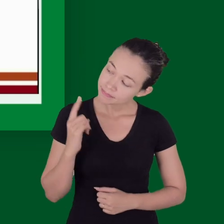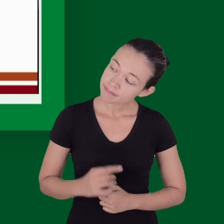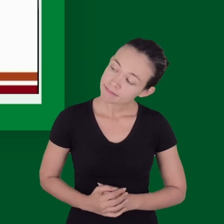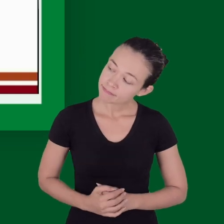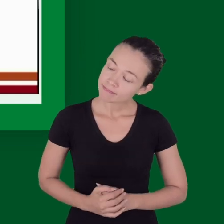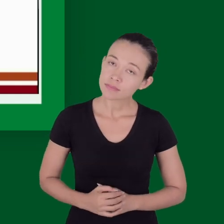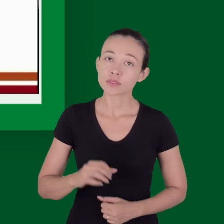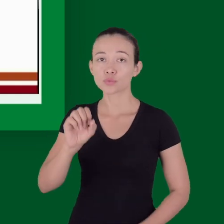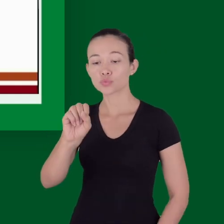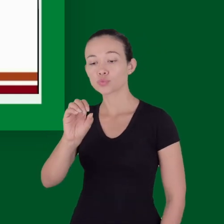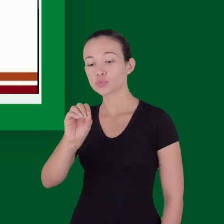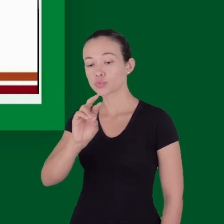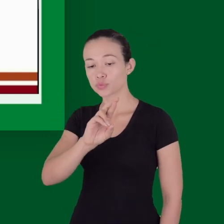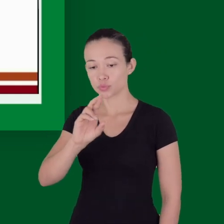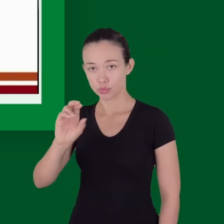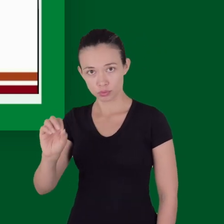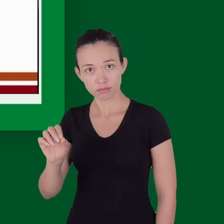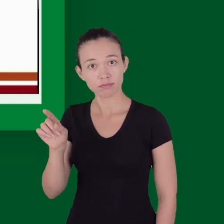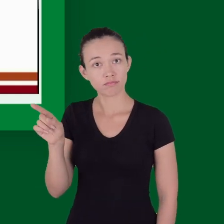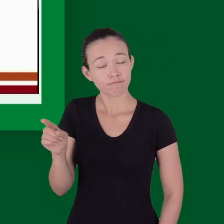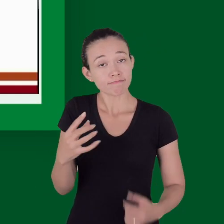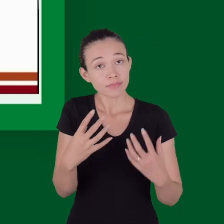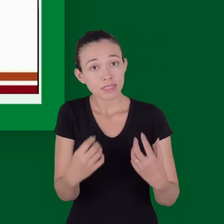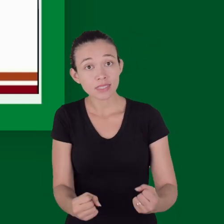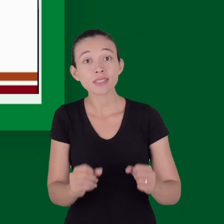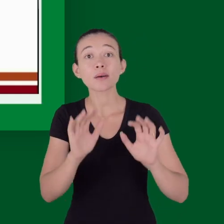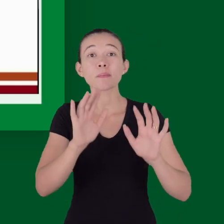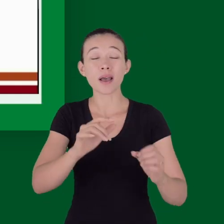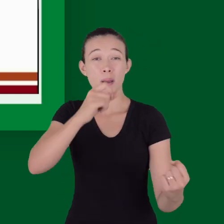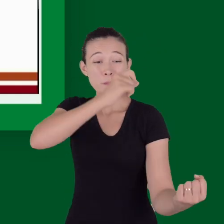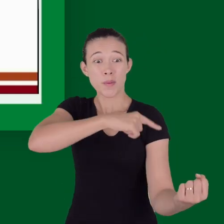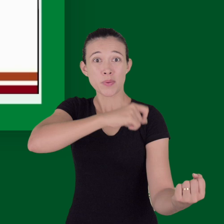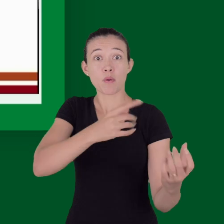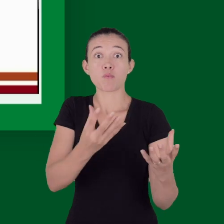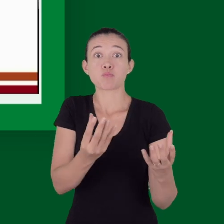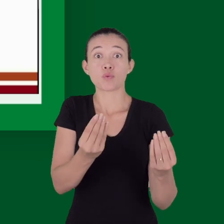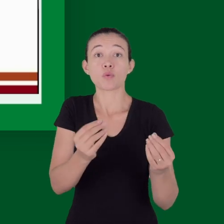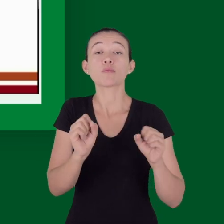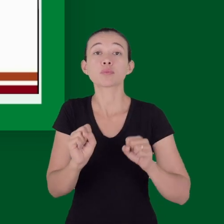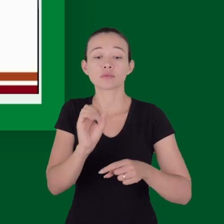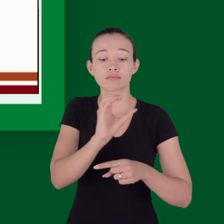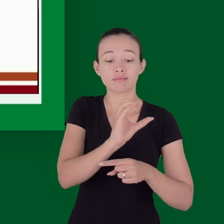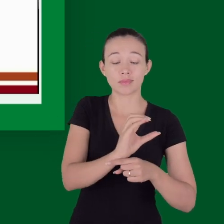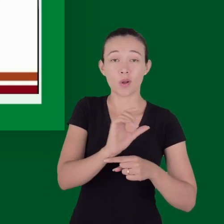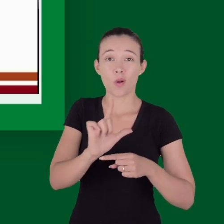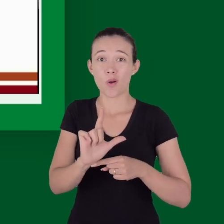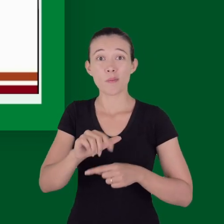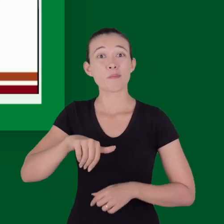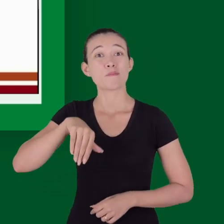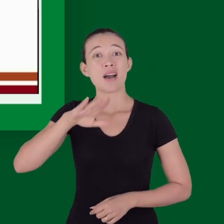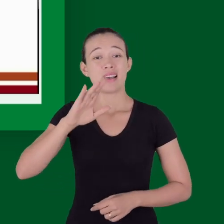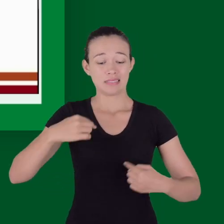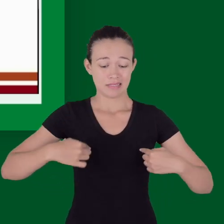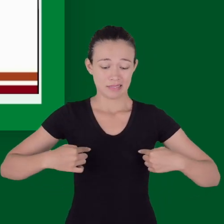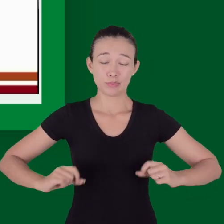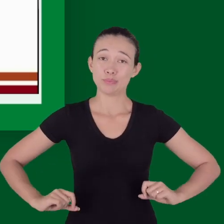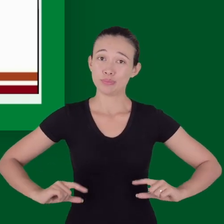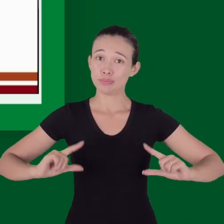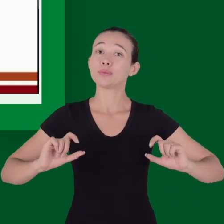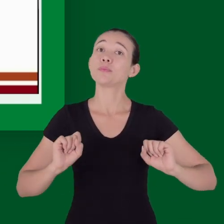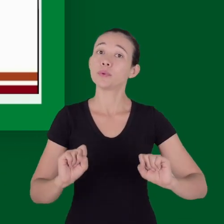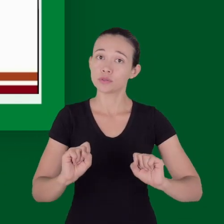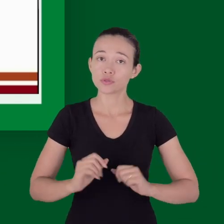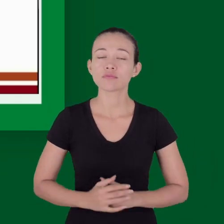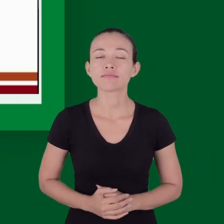perdida pela hemorragia né o soro fisiológico é uma alternativa aceitável mas em grandes quantidades o risco